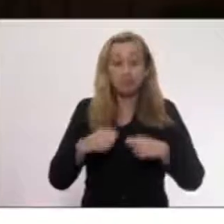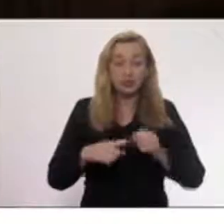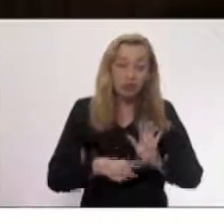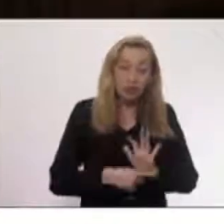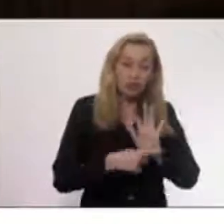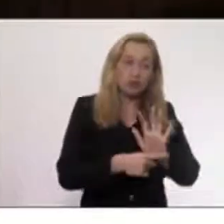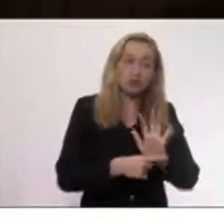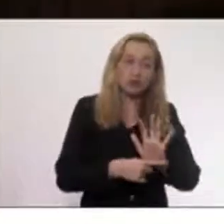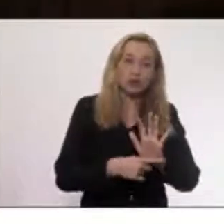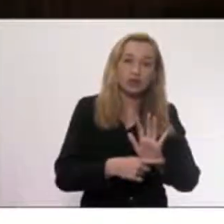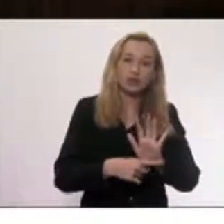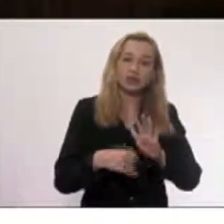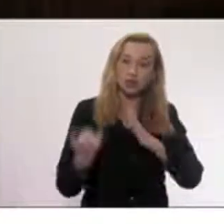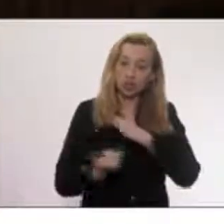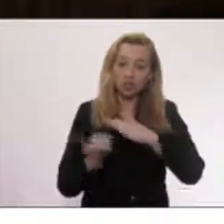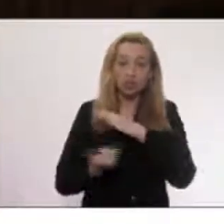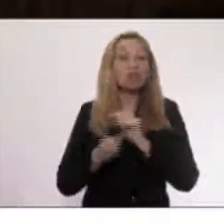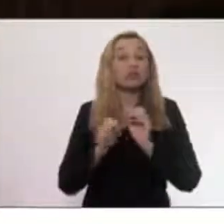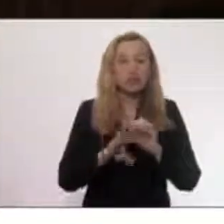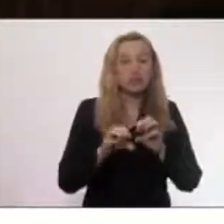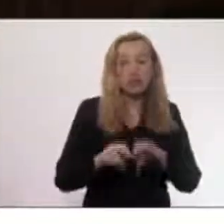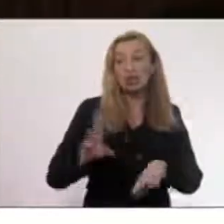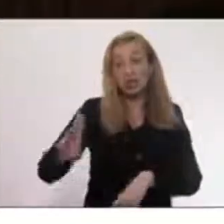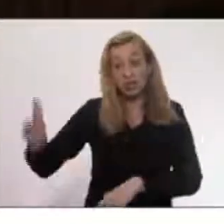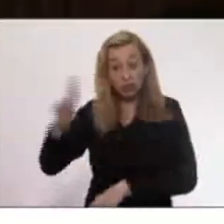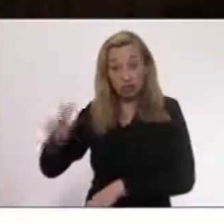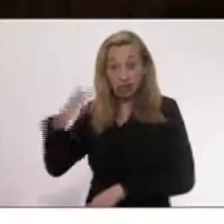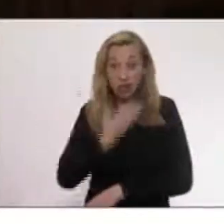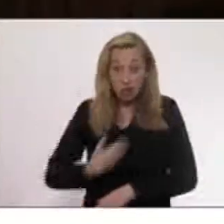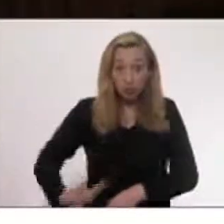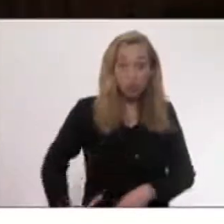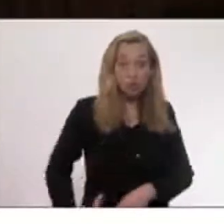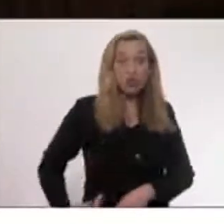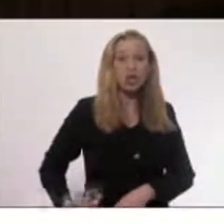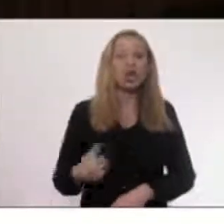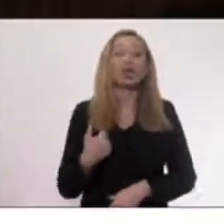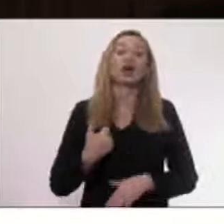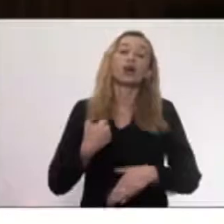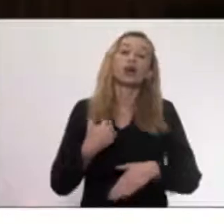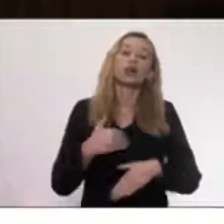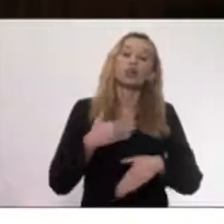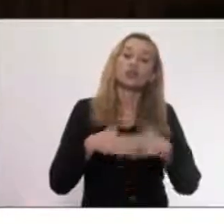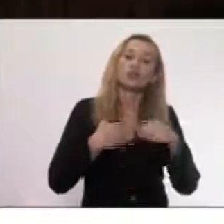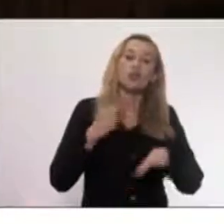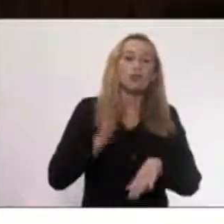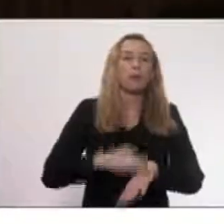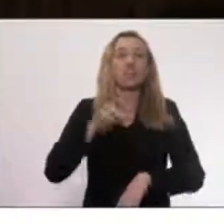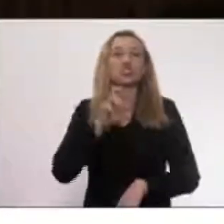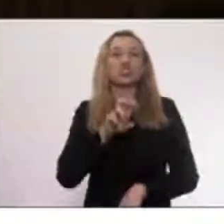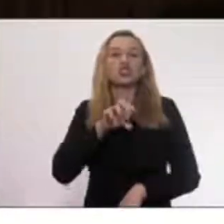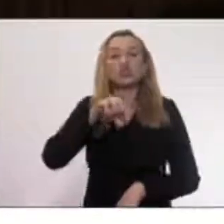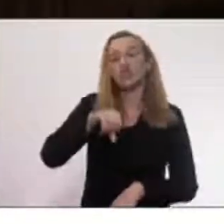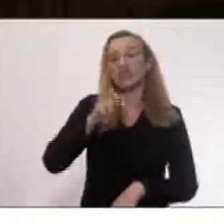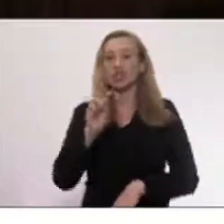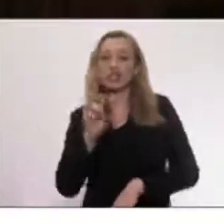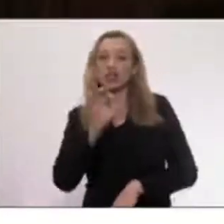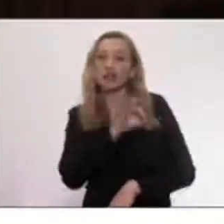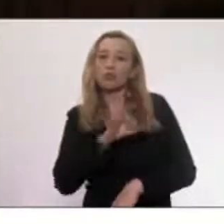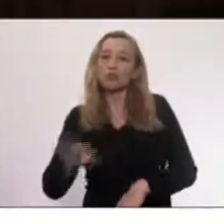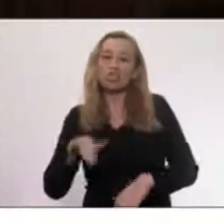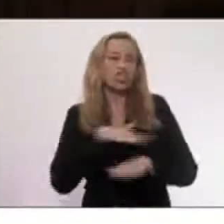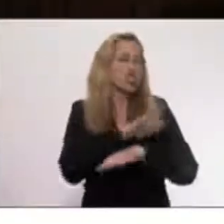instituições de ensino. E essas universidades públicas produzem mais de 95% de